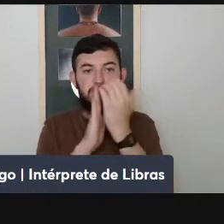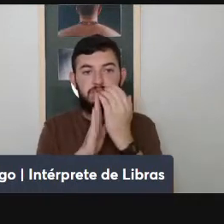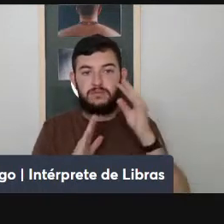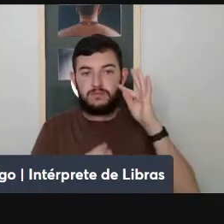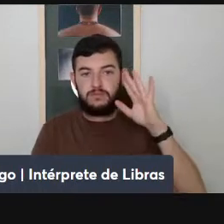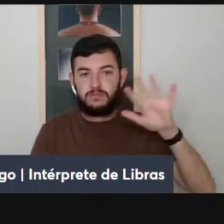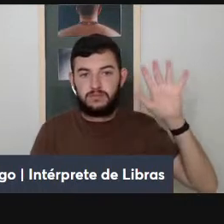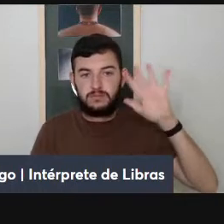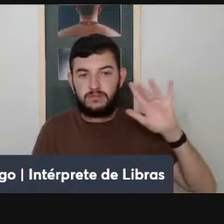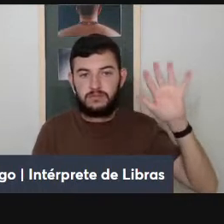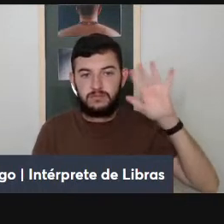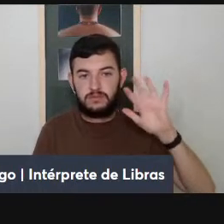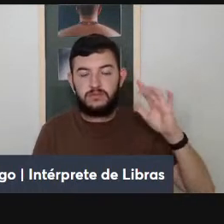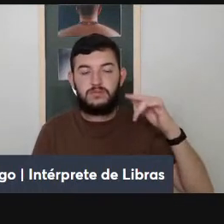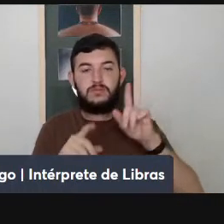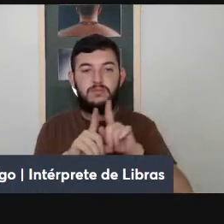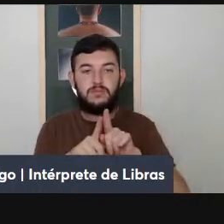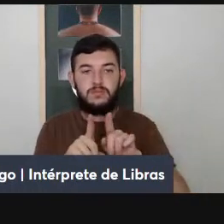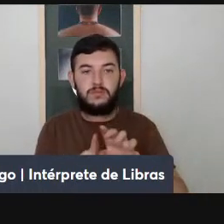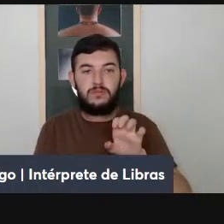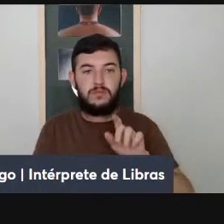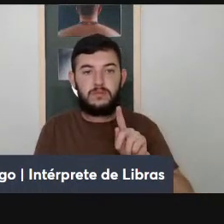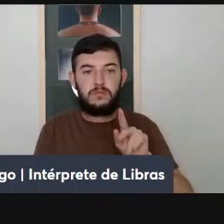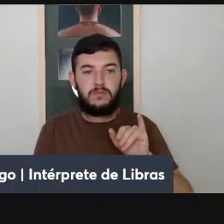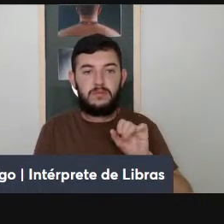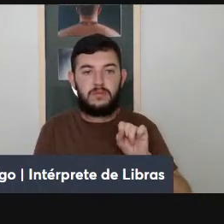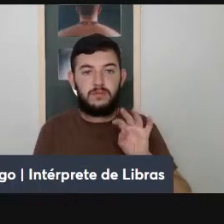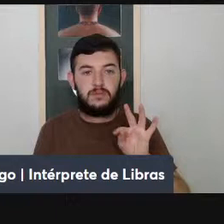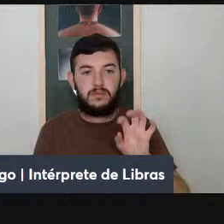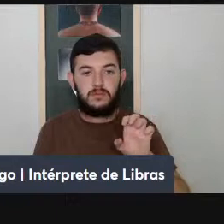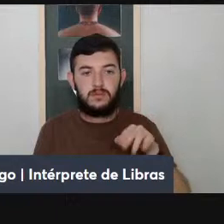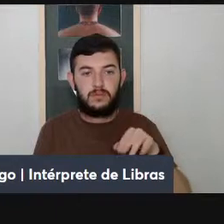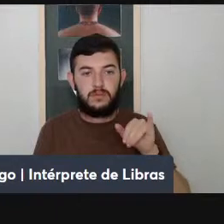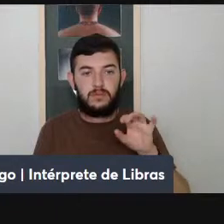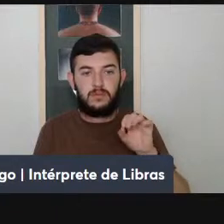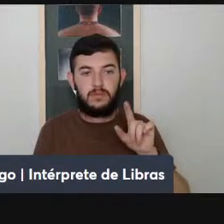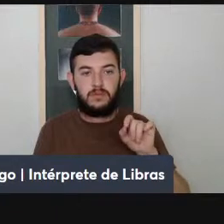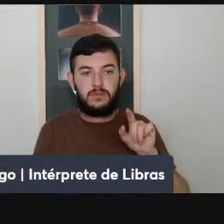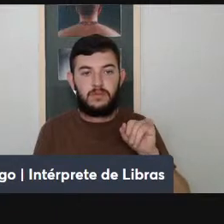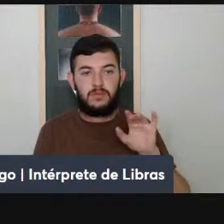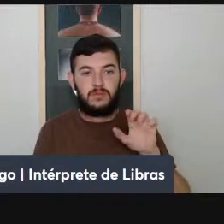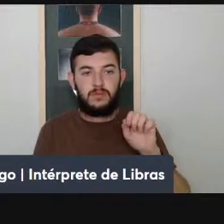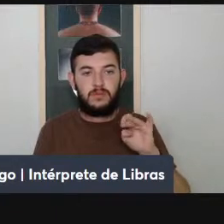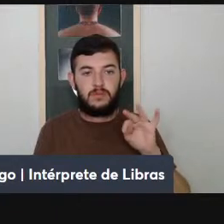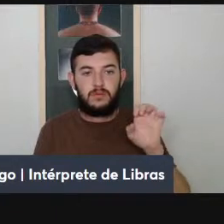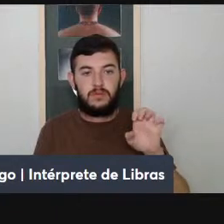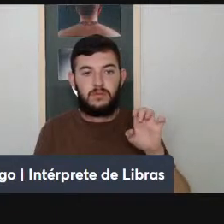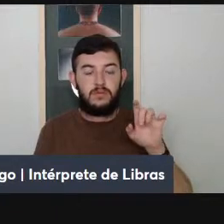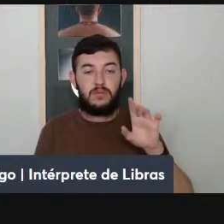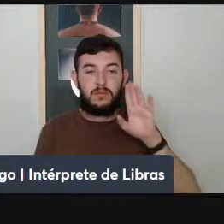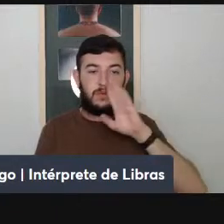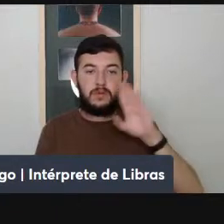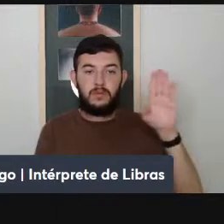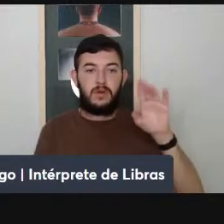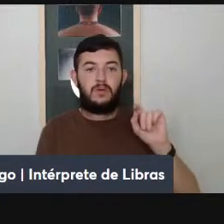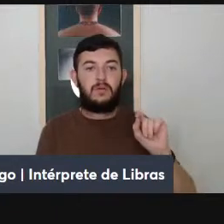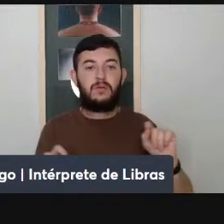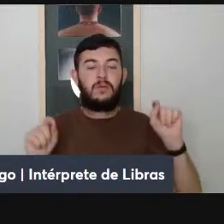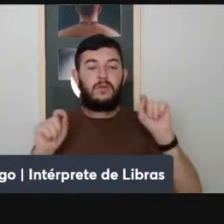e epistemologicamente, principalmente pesquisadores vindos do sul global,